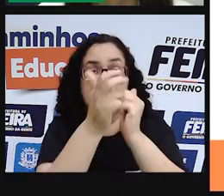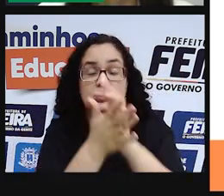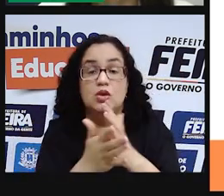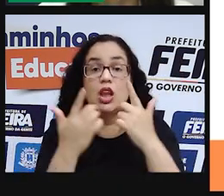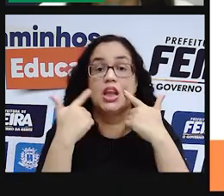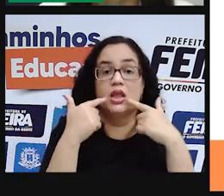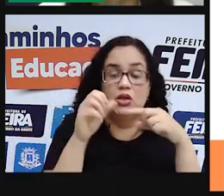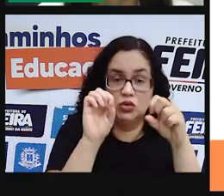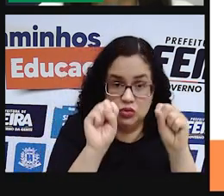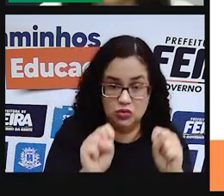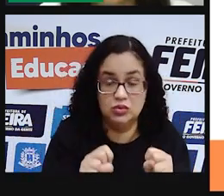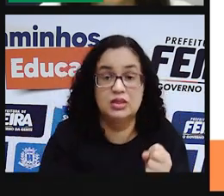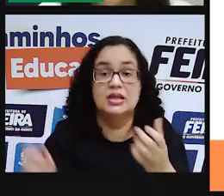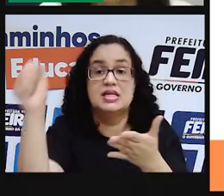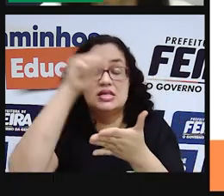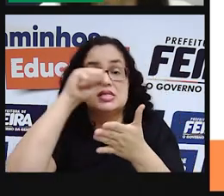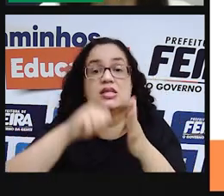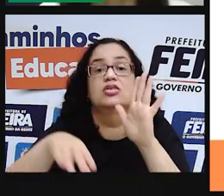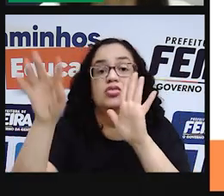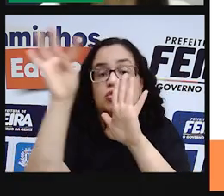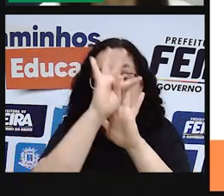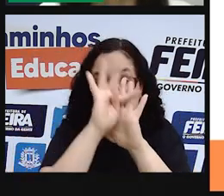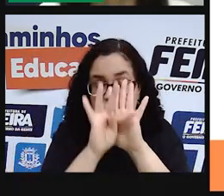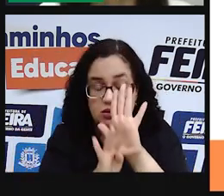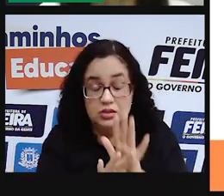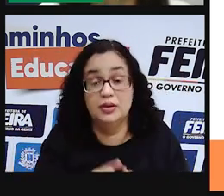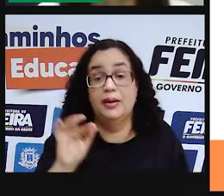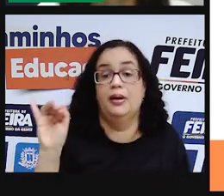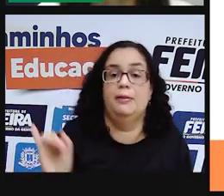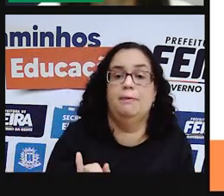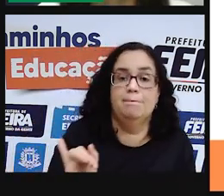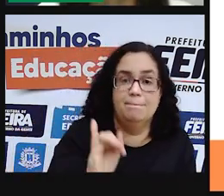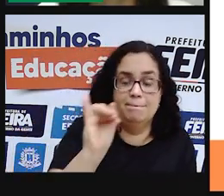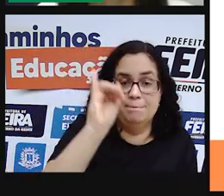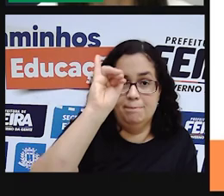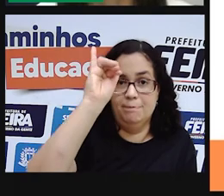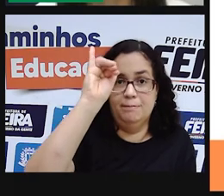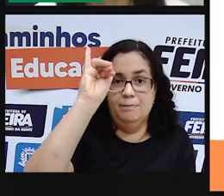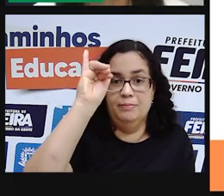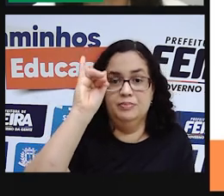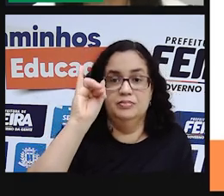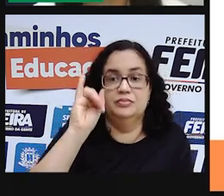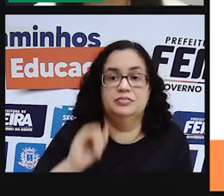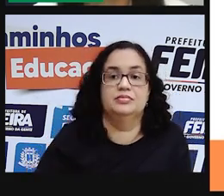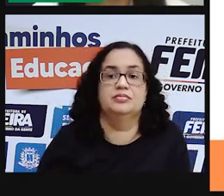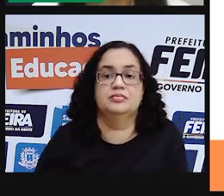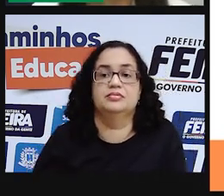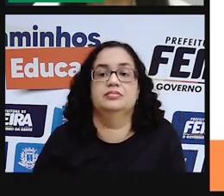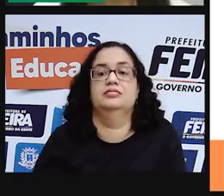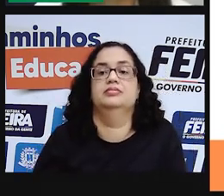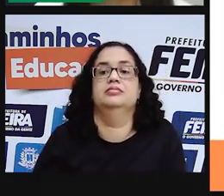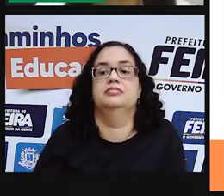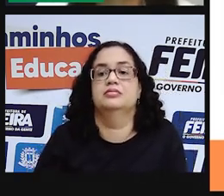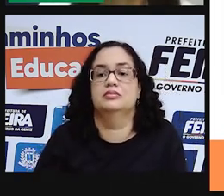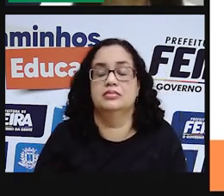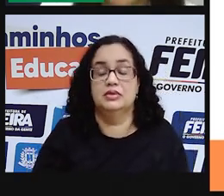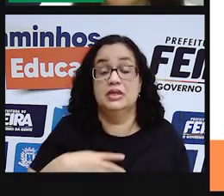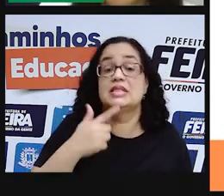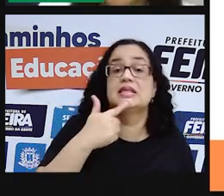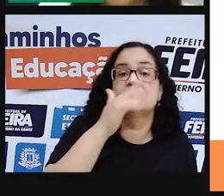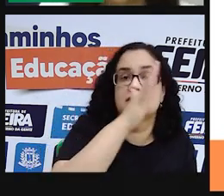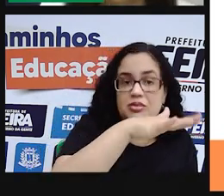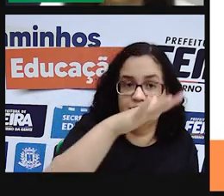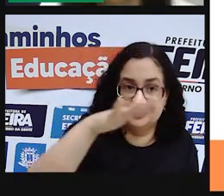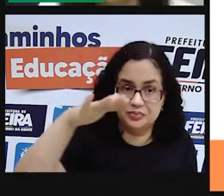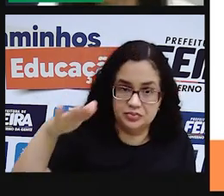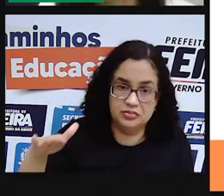linguagem quando se vai escrever o texto da resenha é muito importante. Se é um produto destinado às